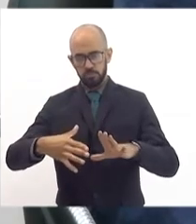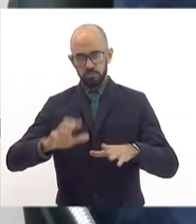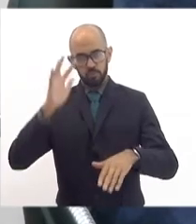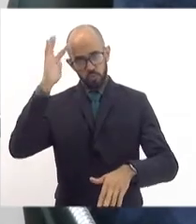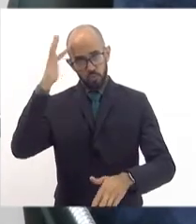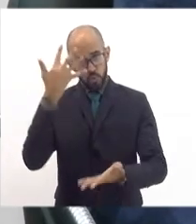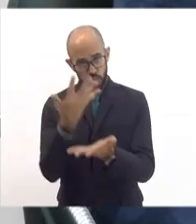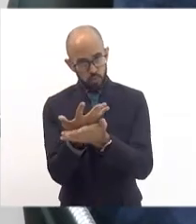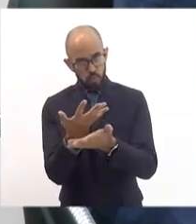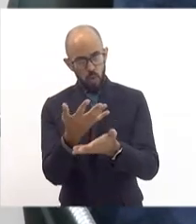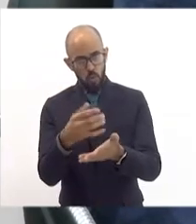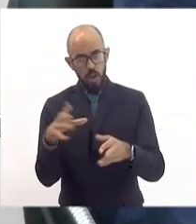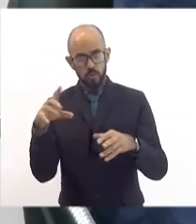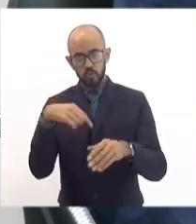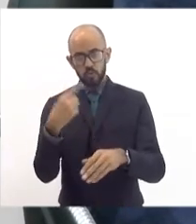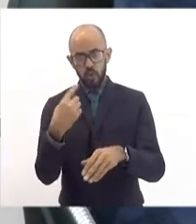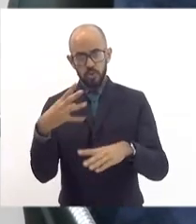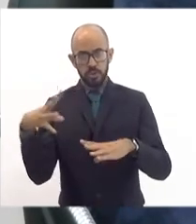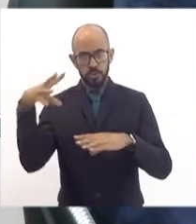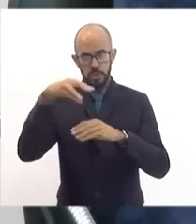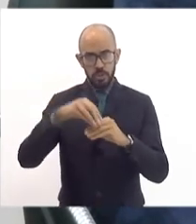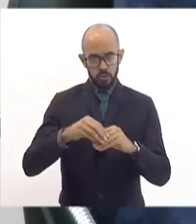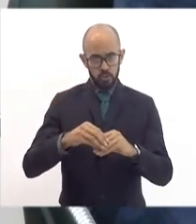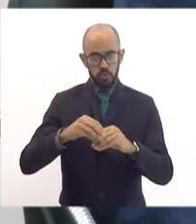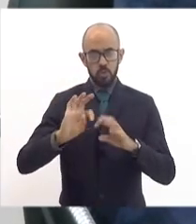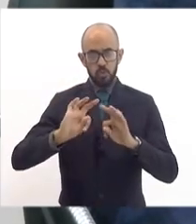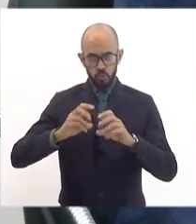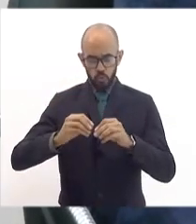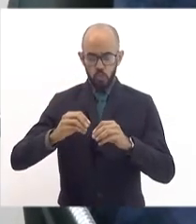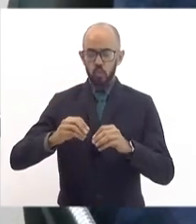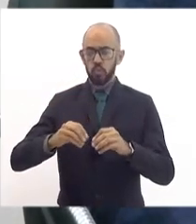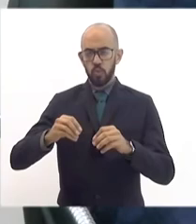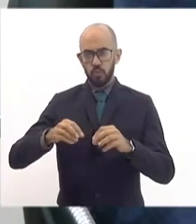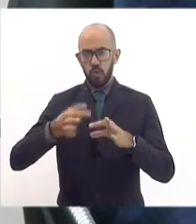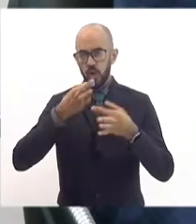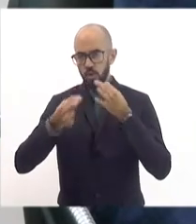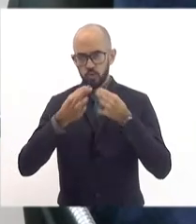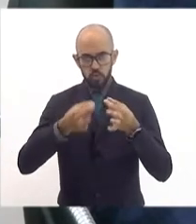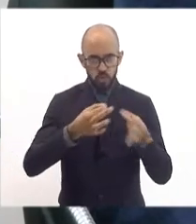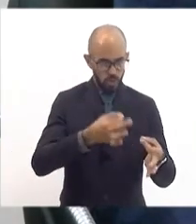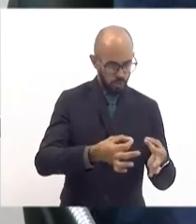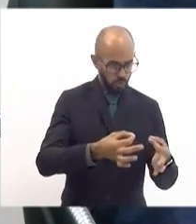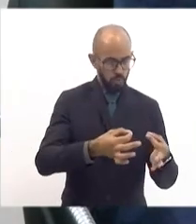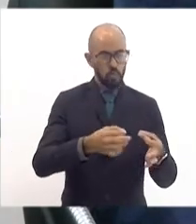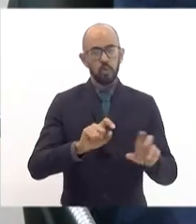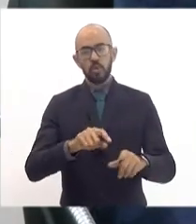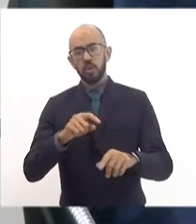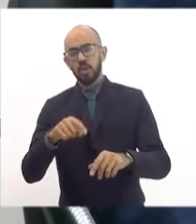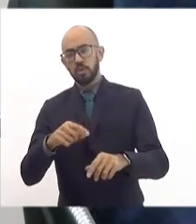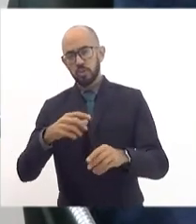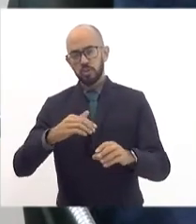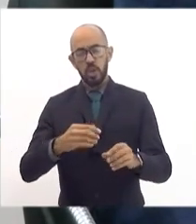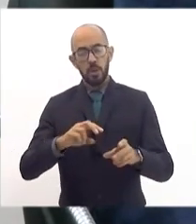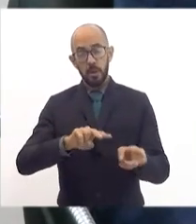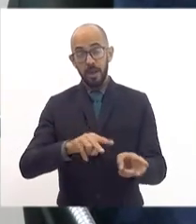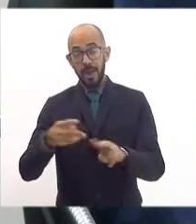A gente sintetiza o resultado da audiência, encaminha para procurador,